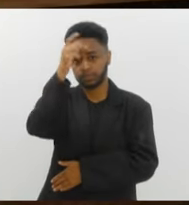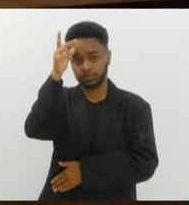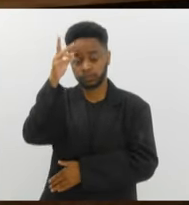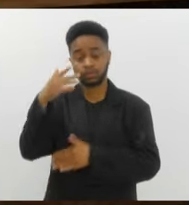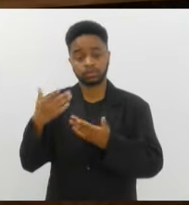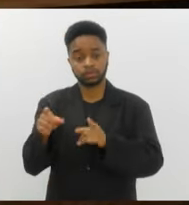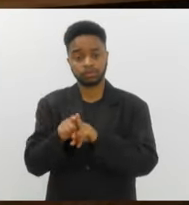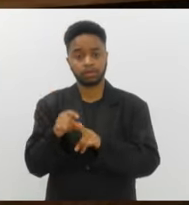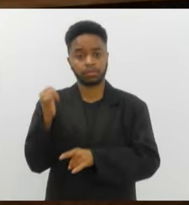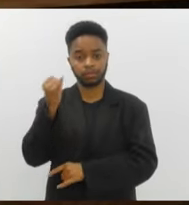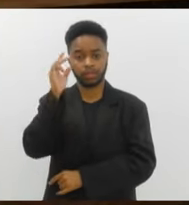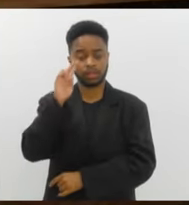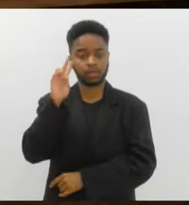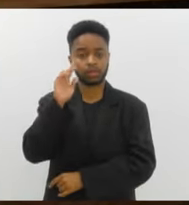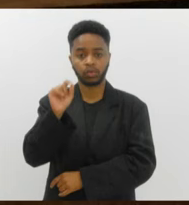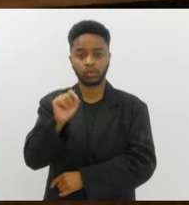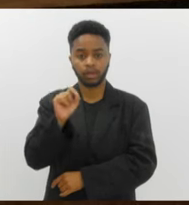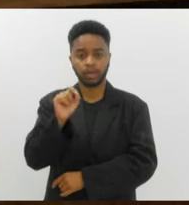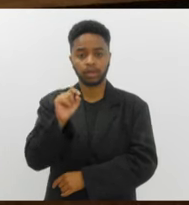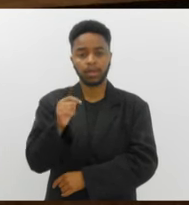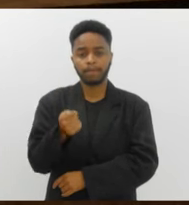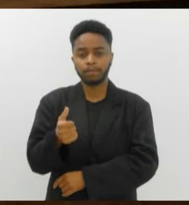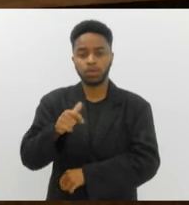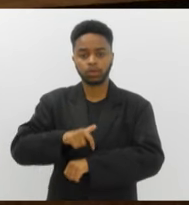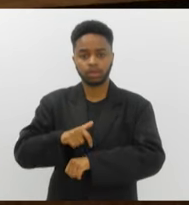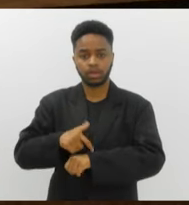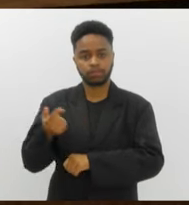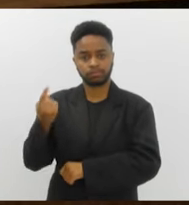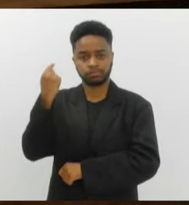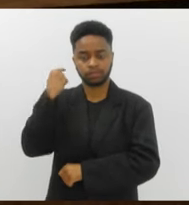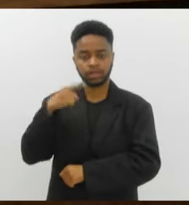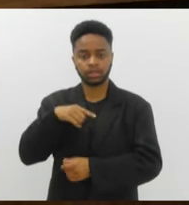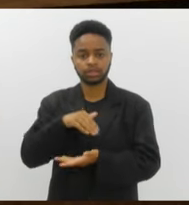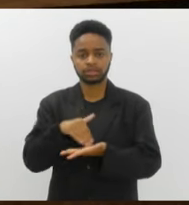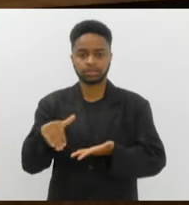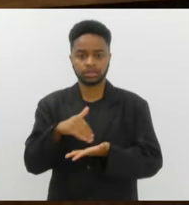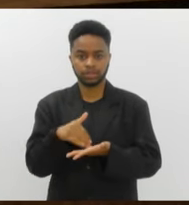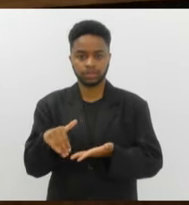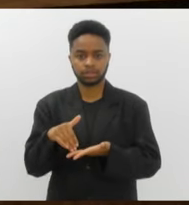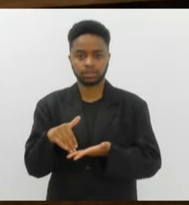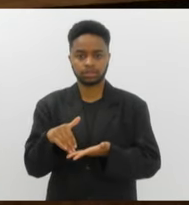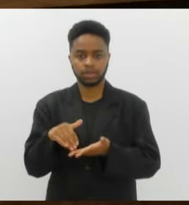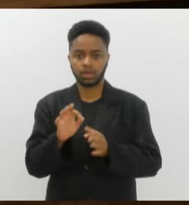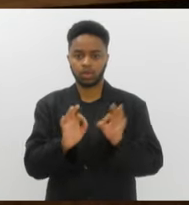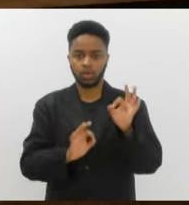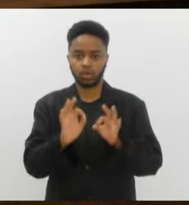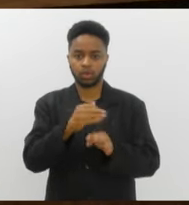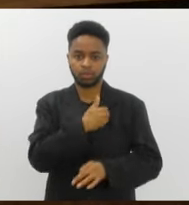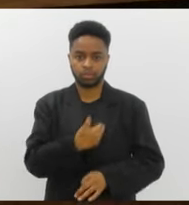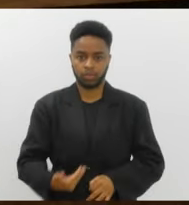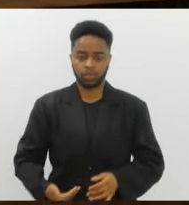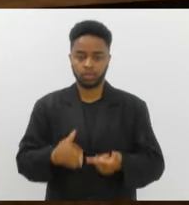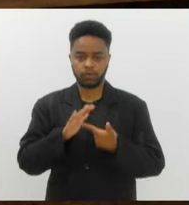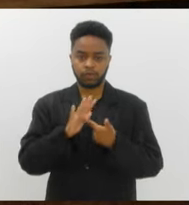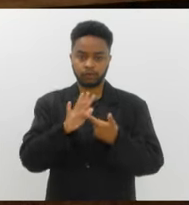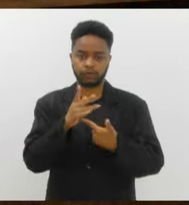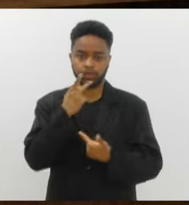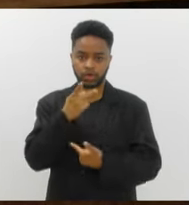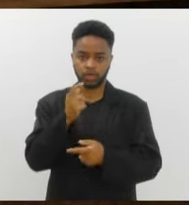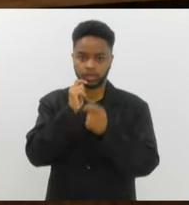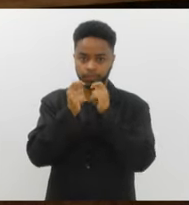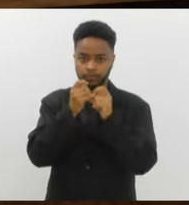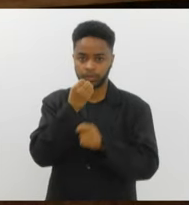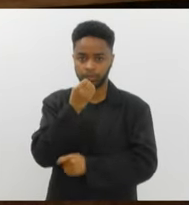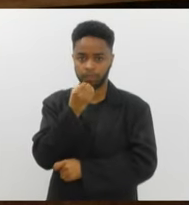bom lembrar também que há poucos meses o secretário de Ordem Pública dele disse numa entrevista no Bom Dia